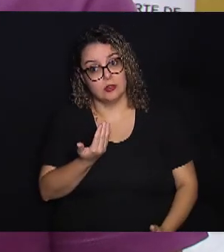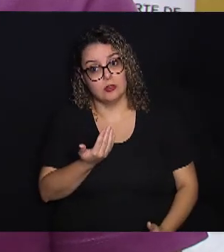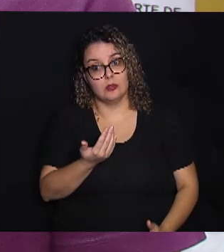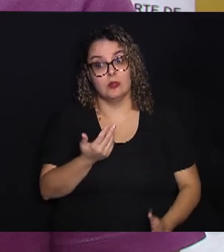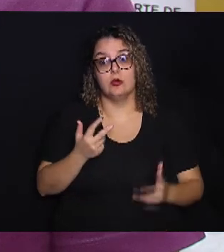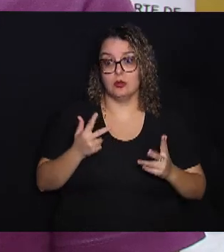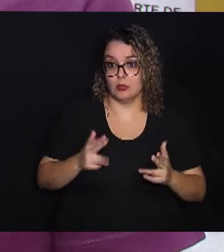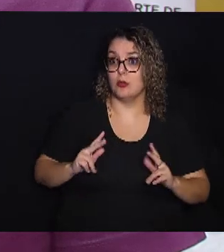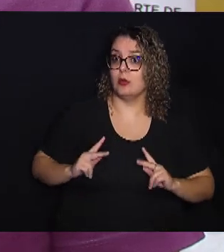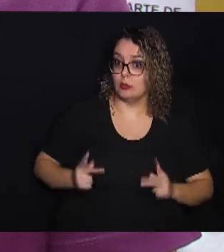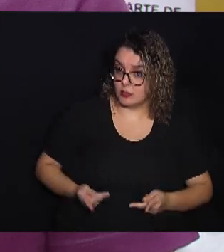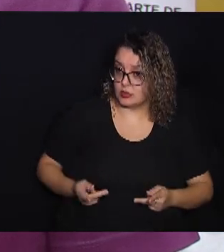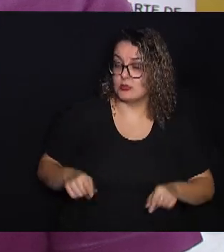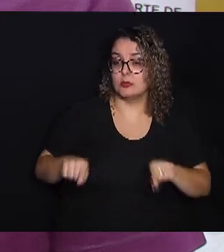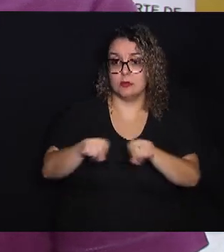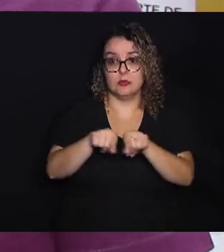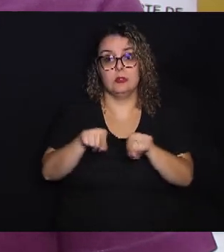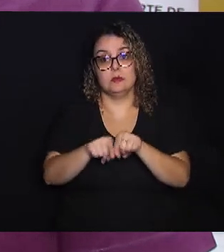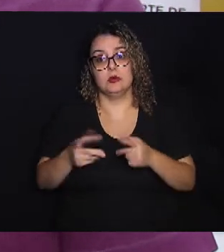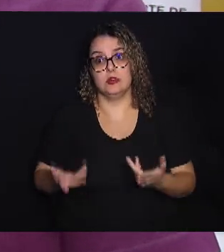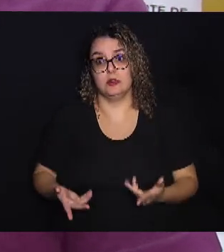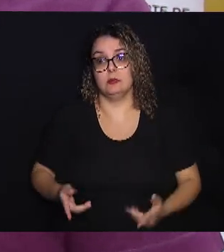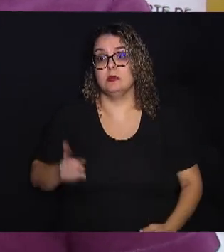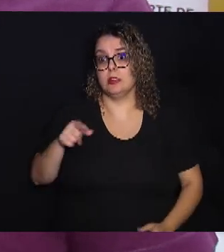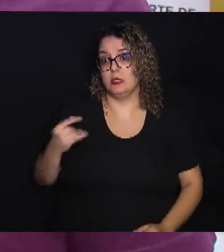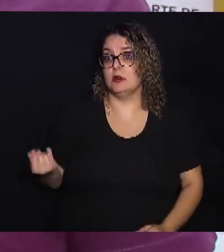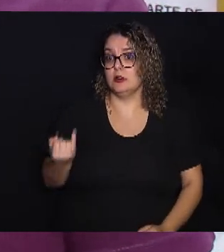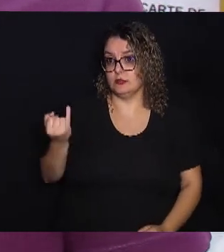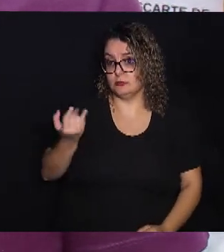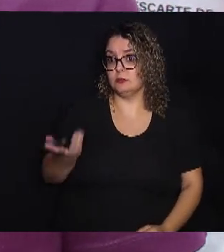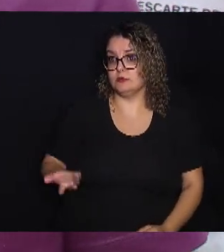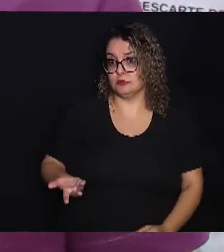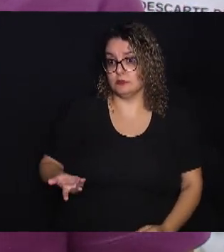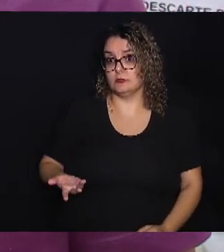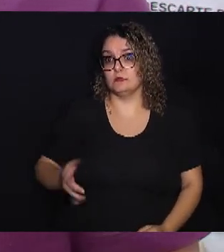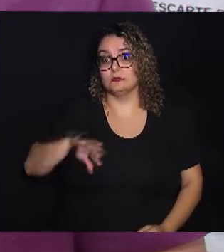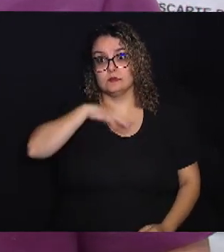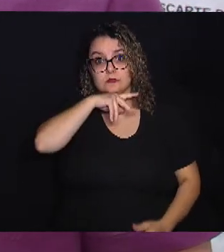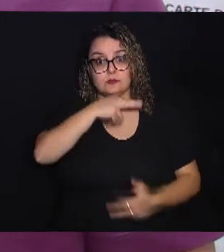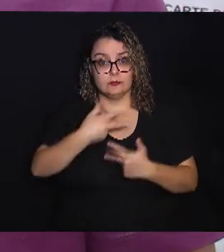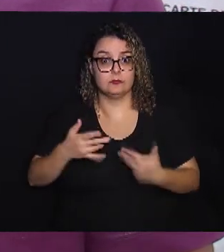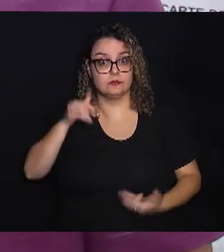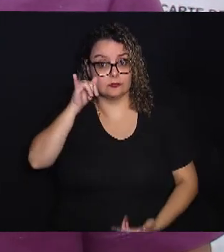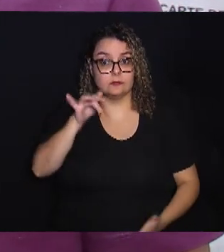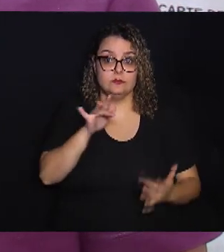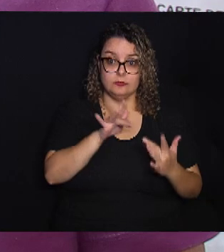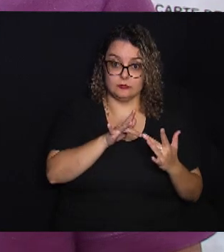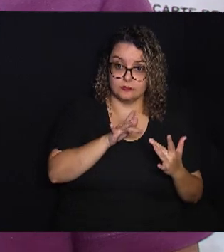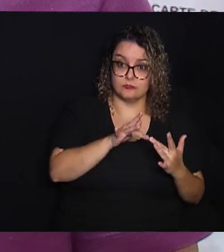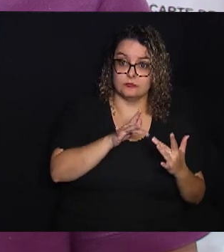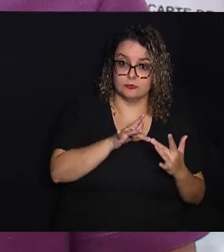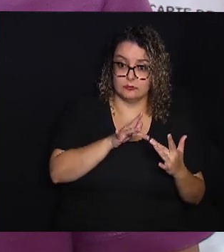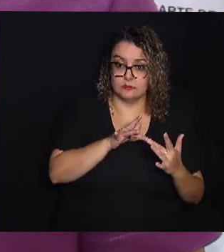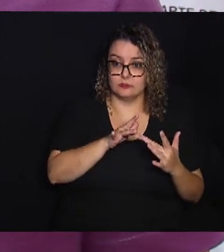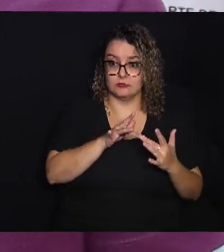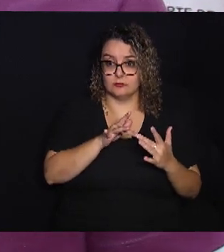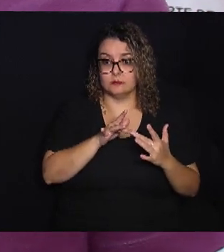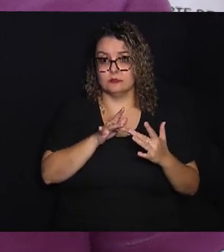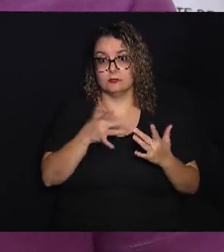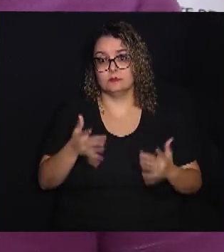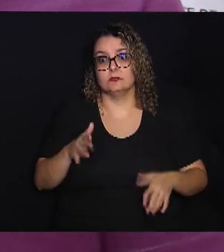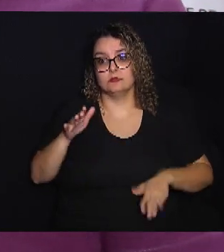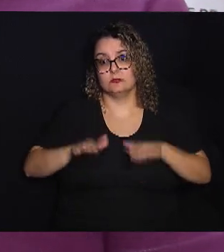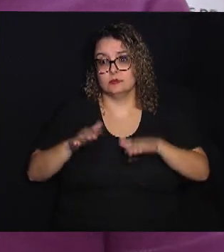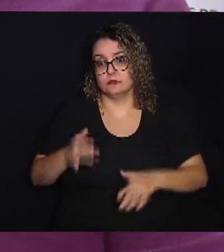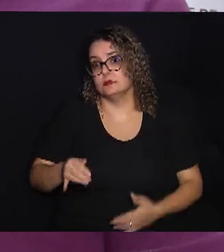maioria desenvolve a doença e acaba morrendo, assim como o homem, né, pode acontecer, mas é importante, assim, dos animais